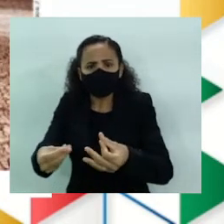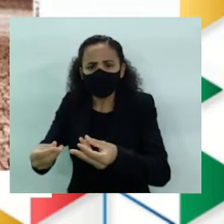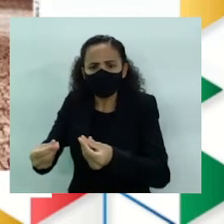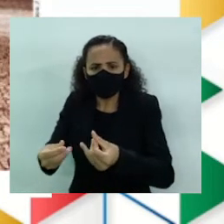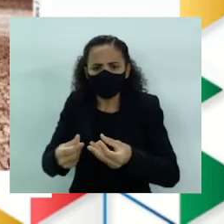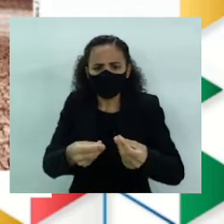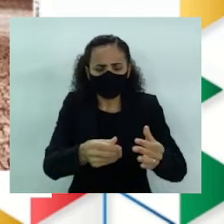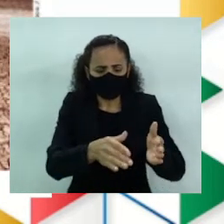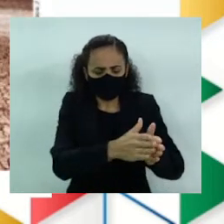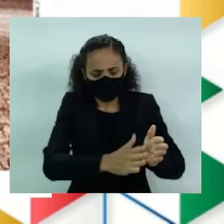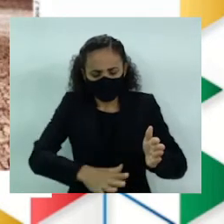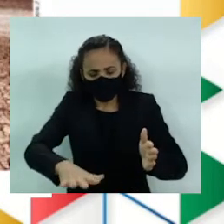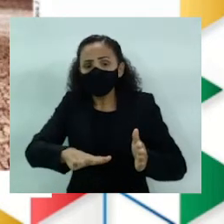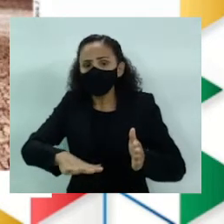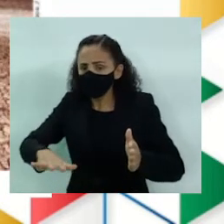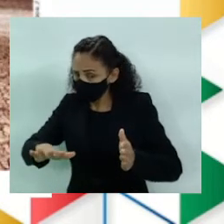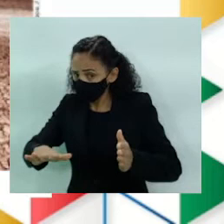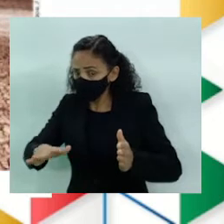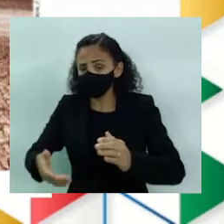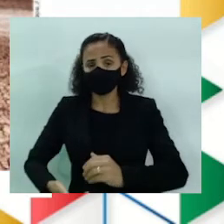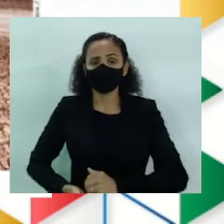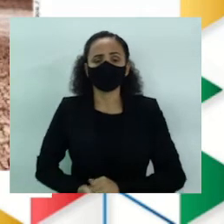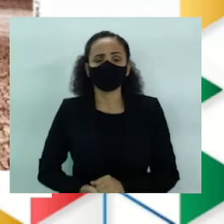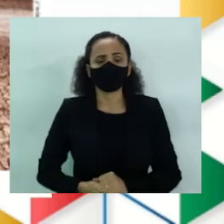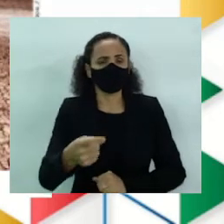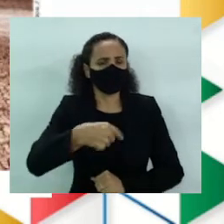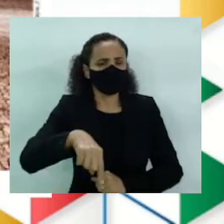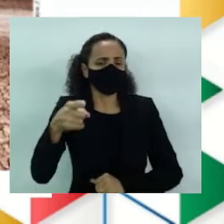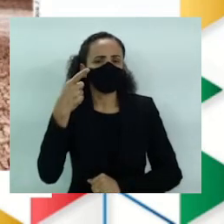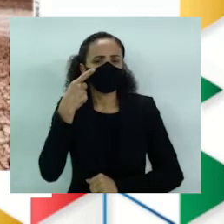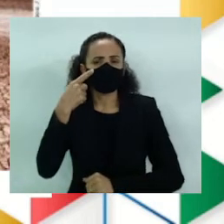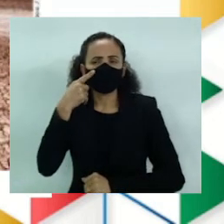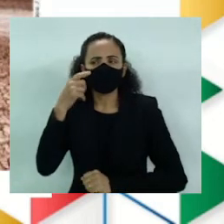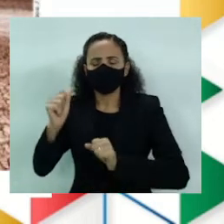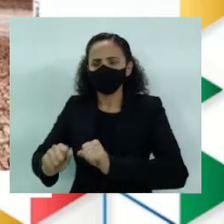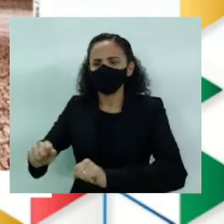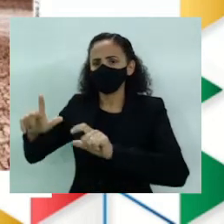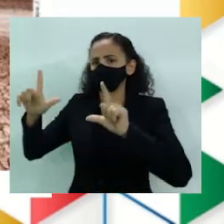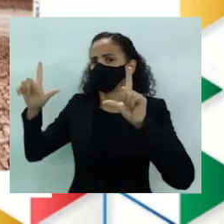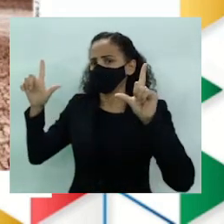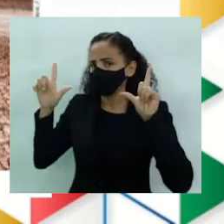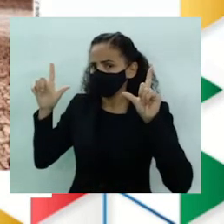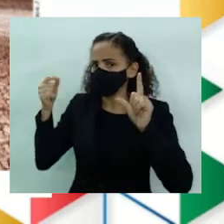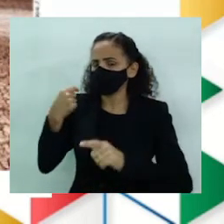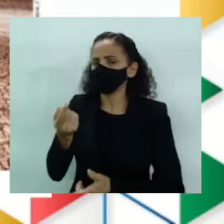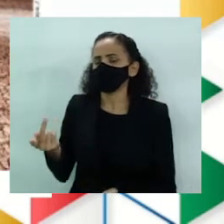processo de desertificação. Não é? Então, vocês observam nas fotografias